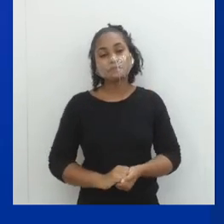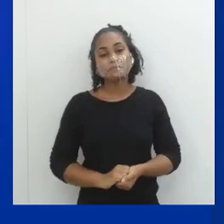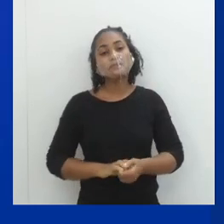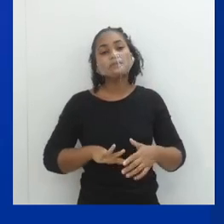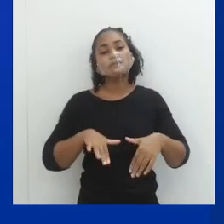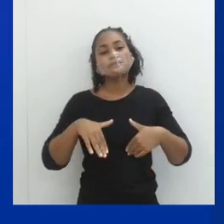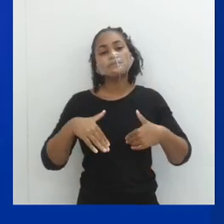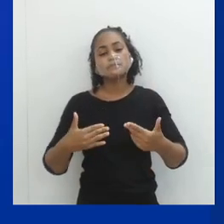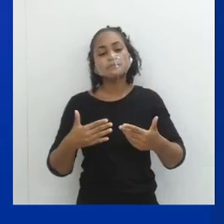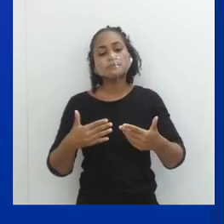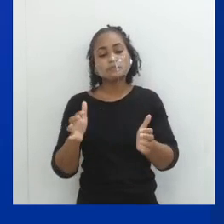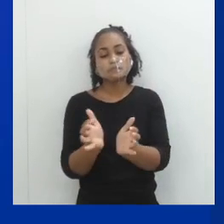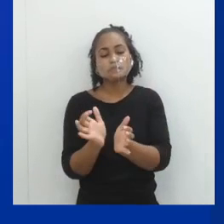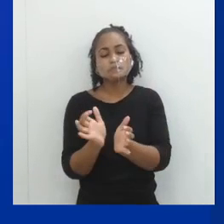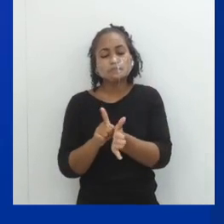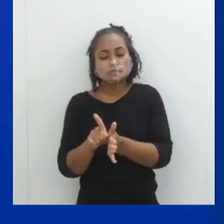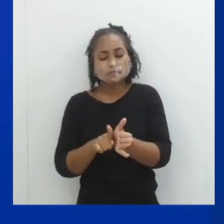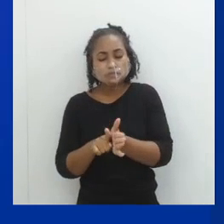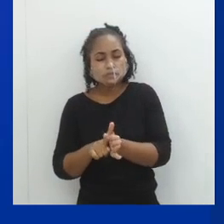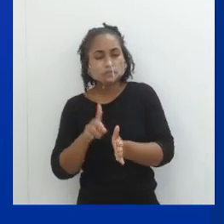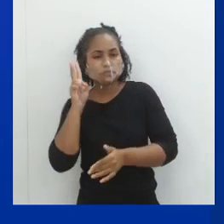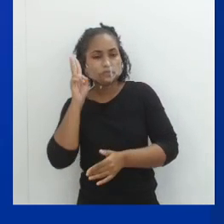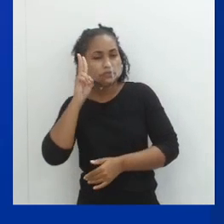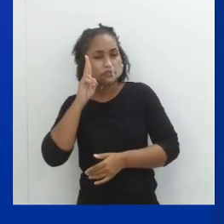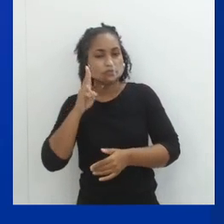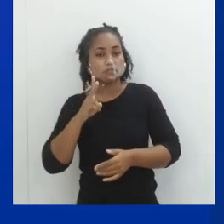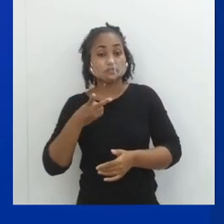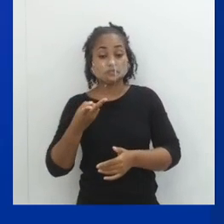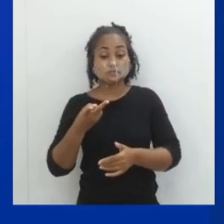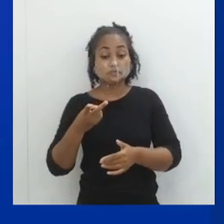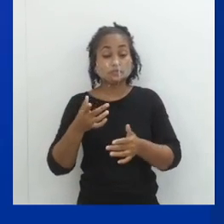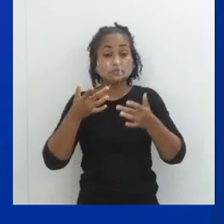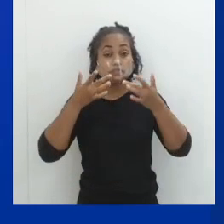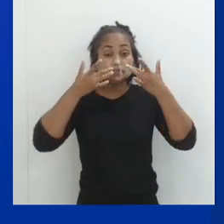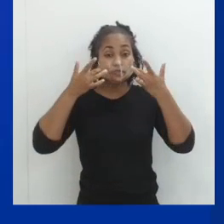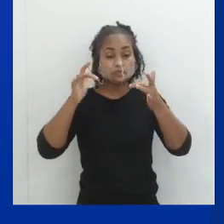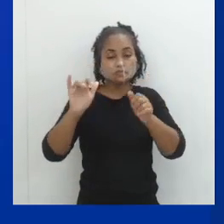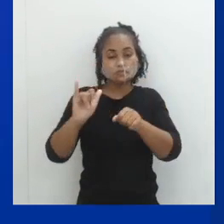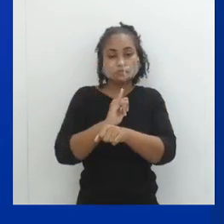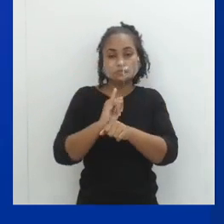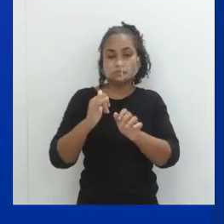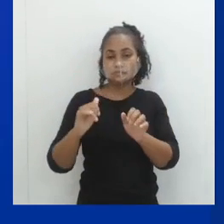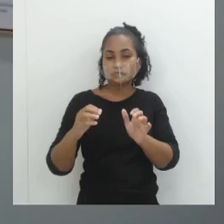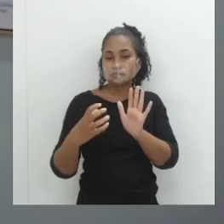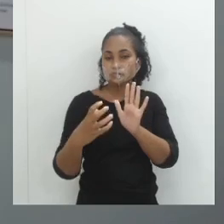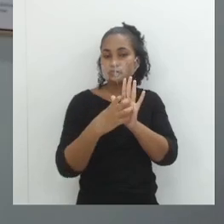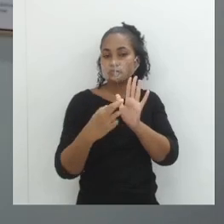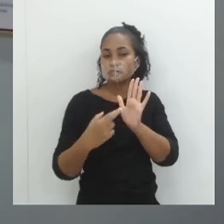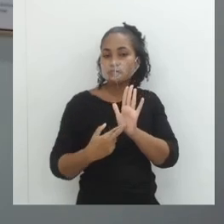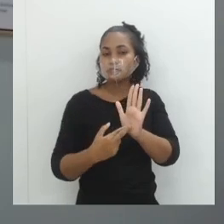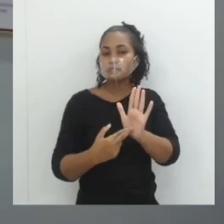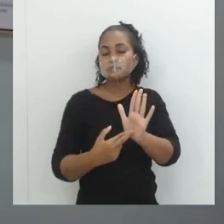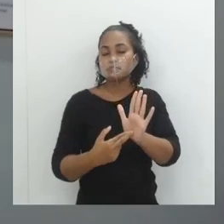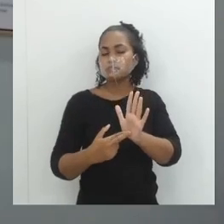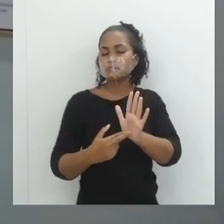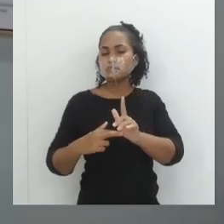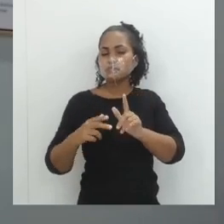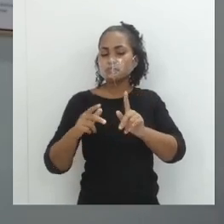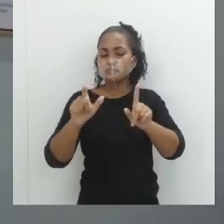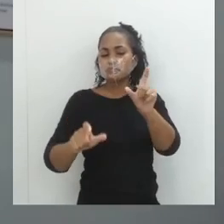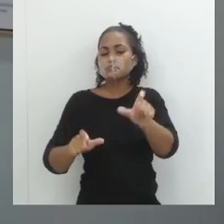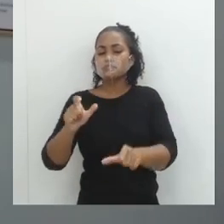os historiadores, eles falam que o teatro foi a primeira forma de representação do homem, o